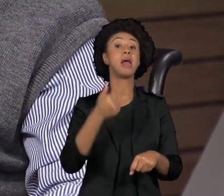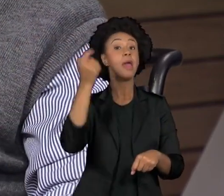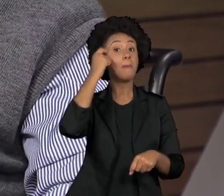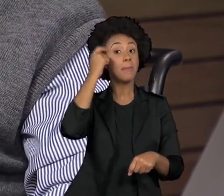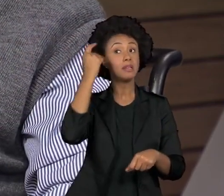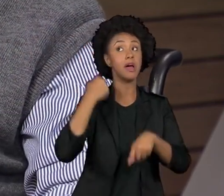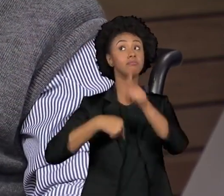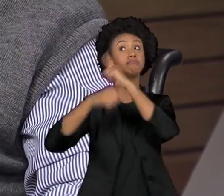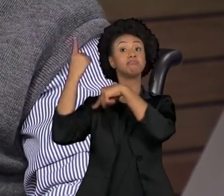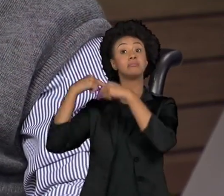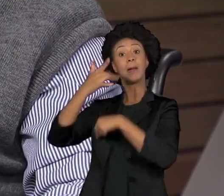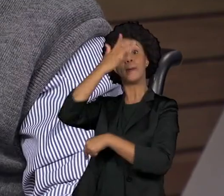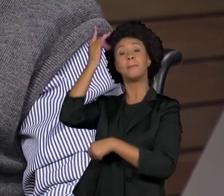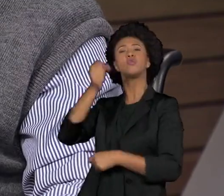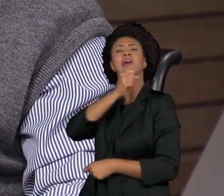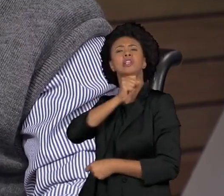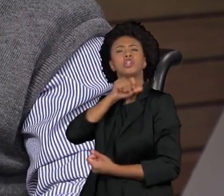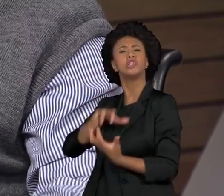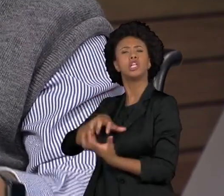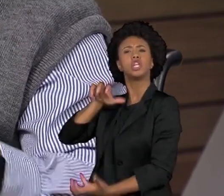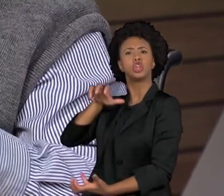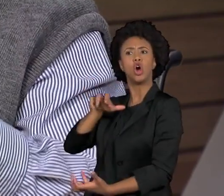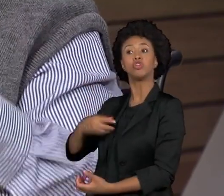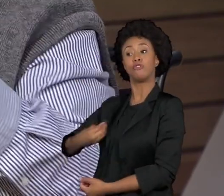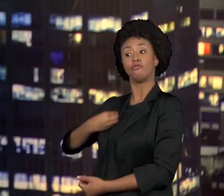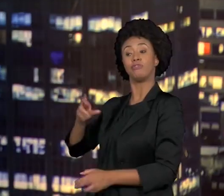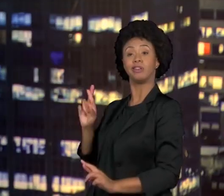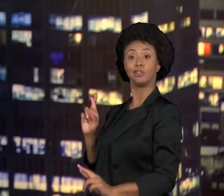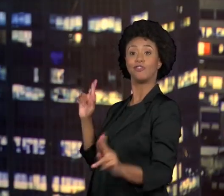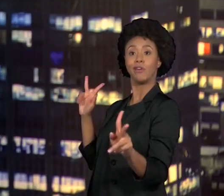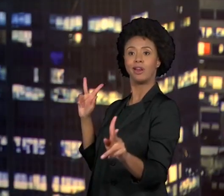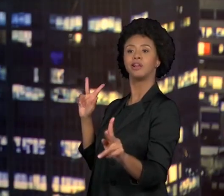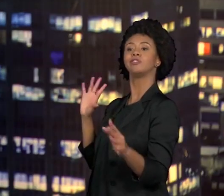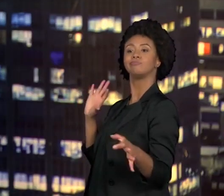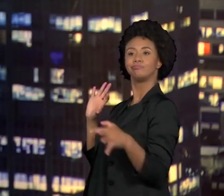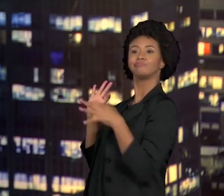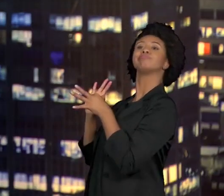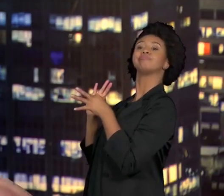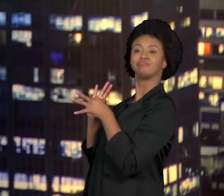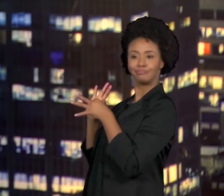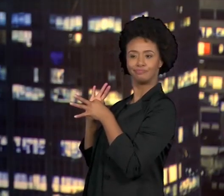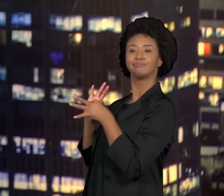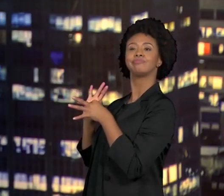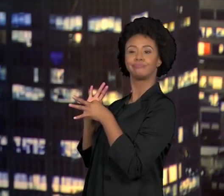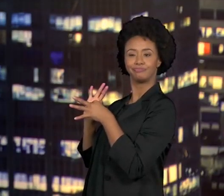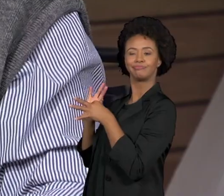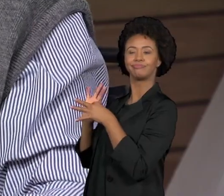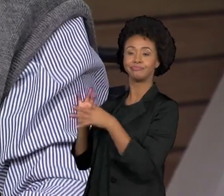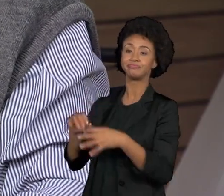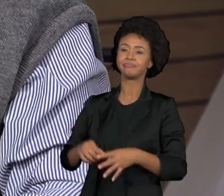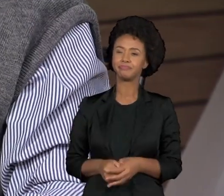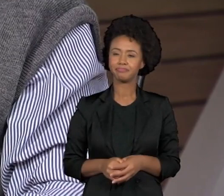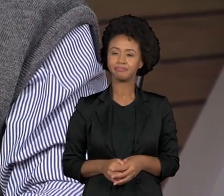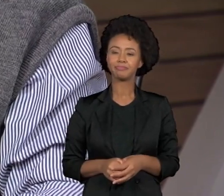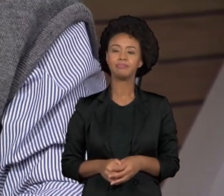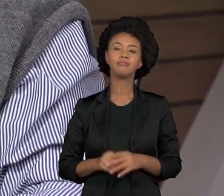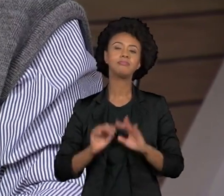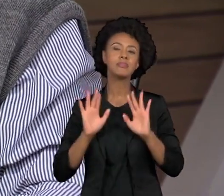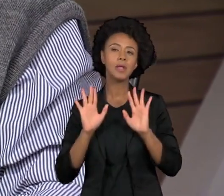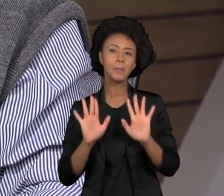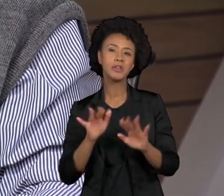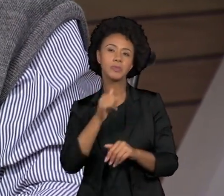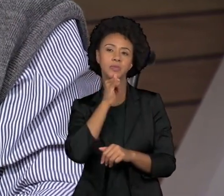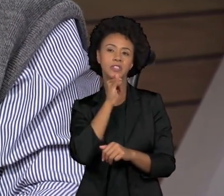viveram uma realidade diferente, onde havia mais verde, e faria esses pactos em nível de coletividade. Quando você vê uma planta crescer, você